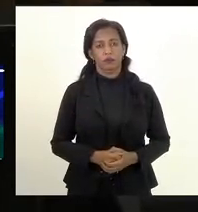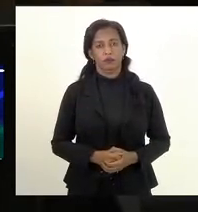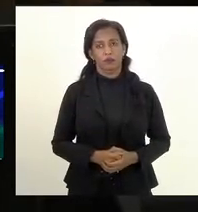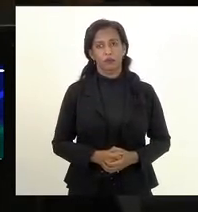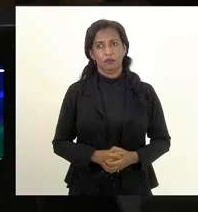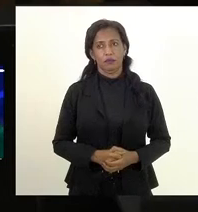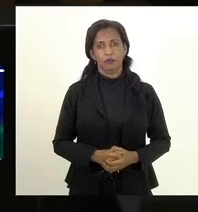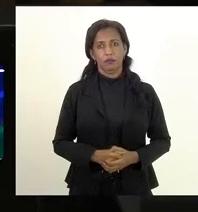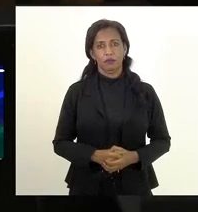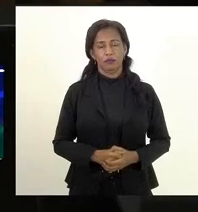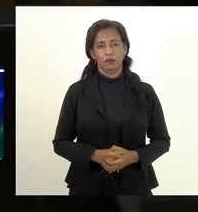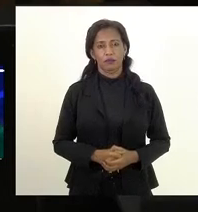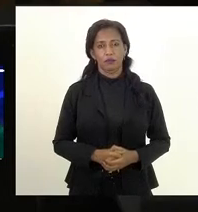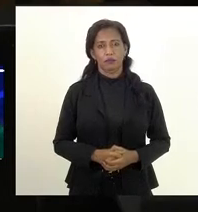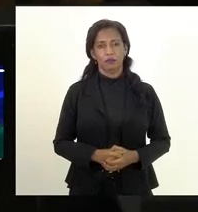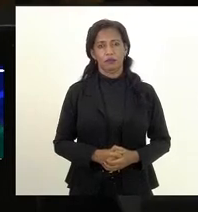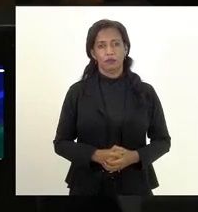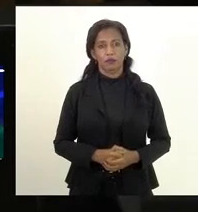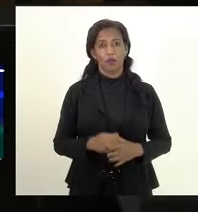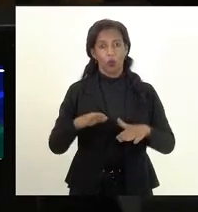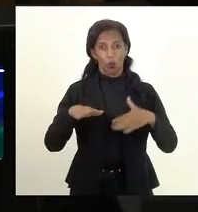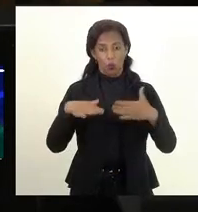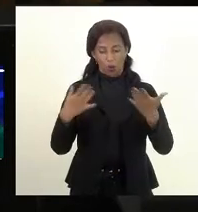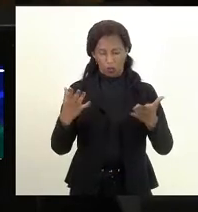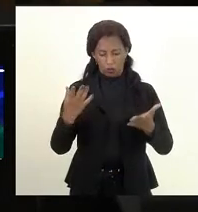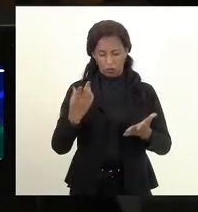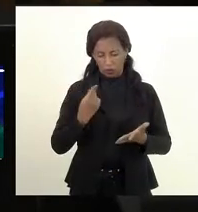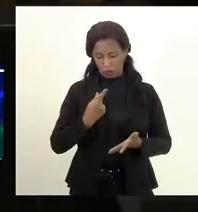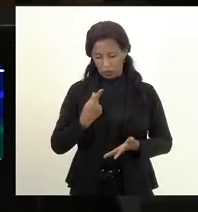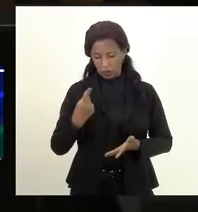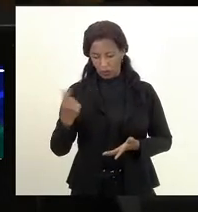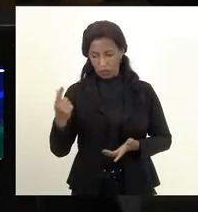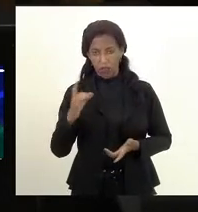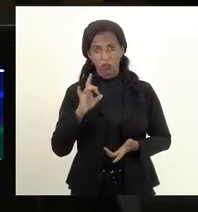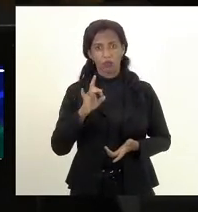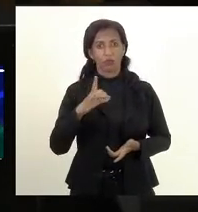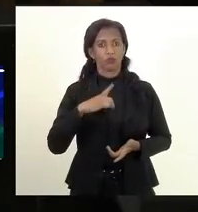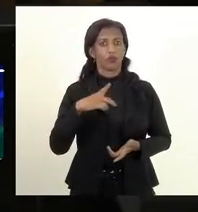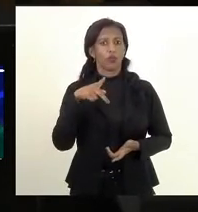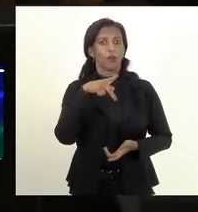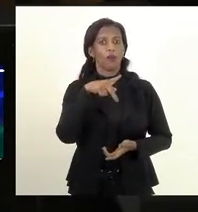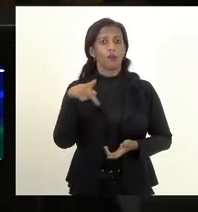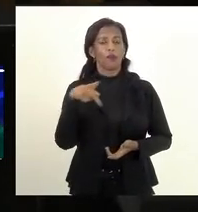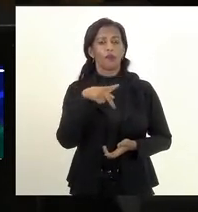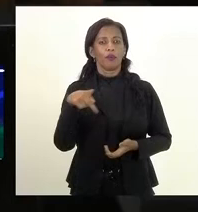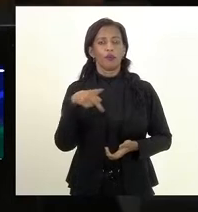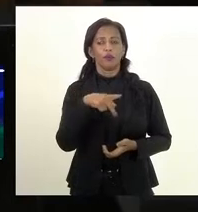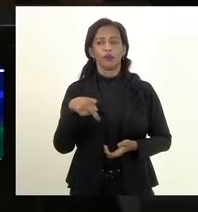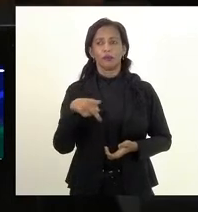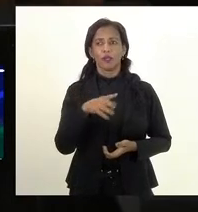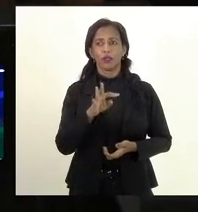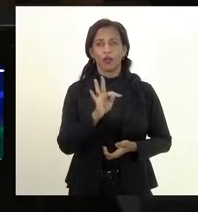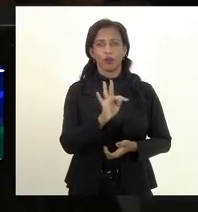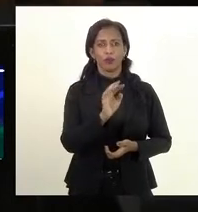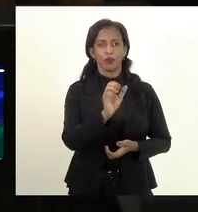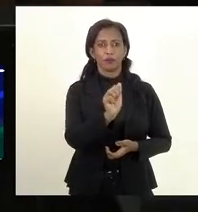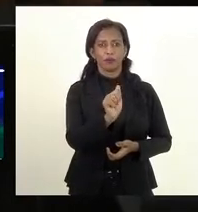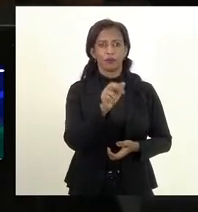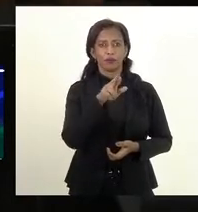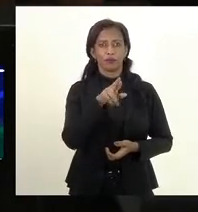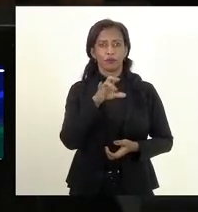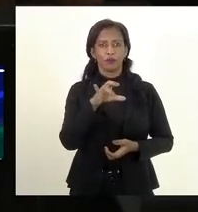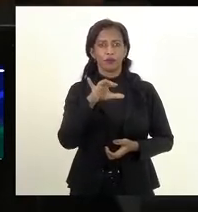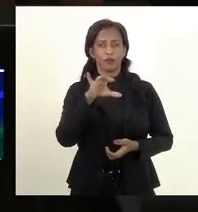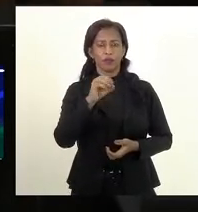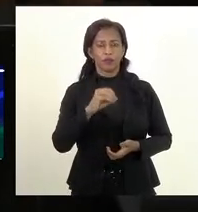e eu para não sair tava só o professor Oi Tarcísio não sei se apareceu algum